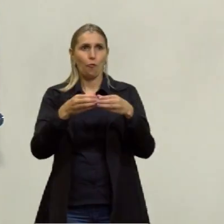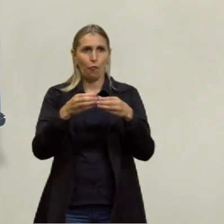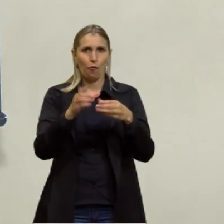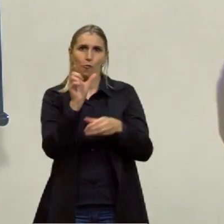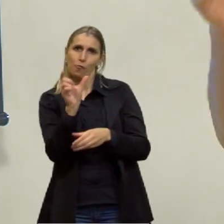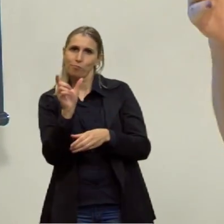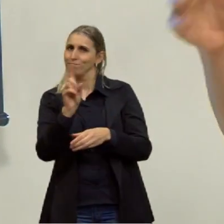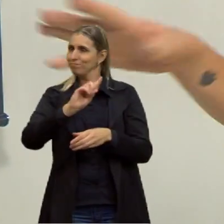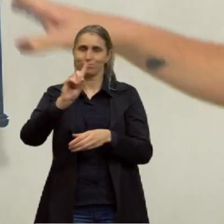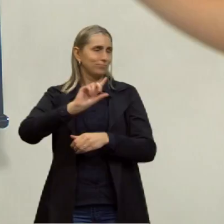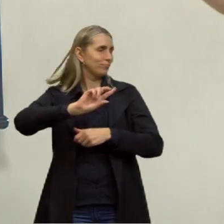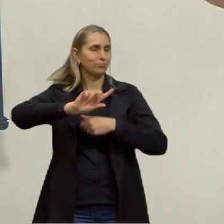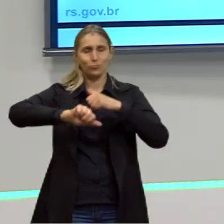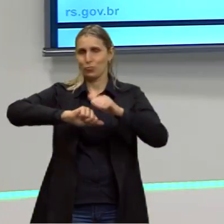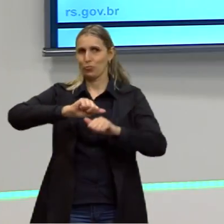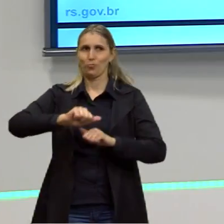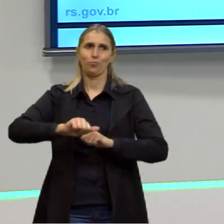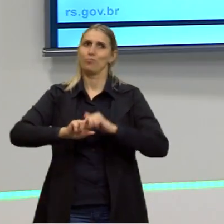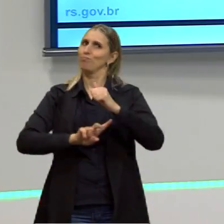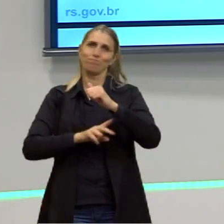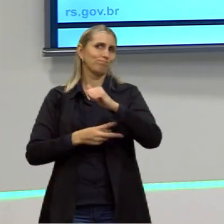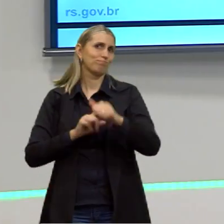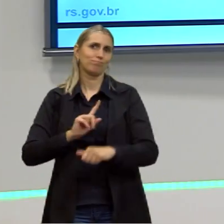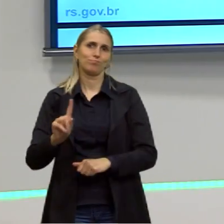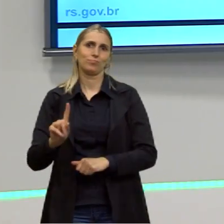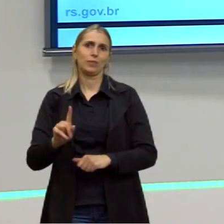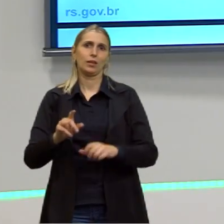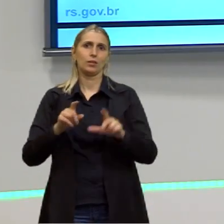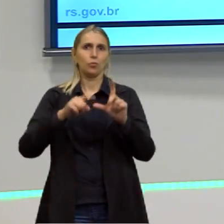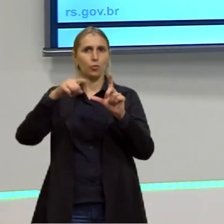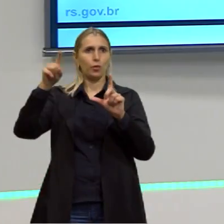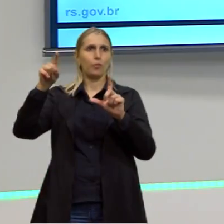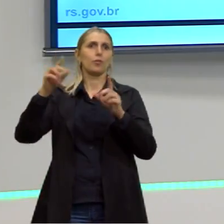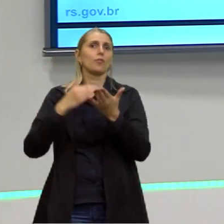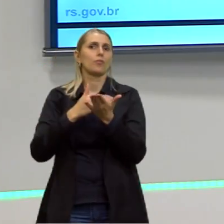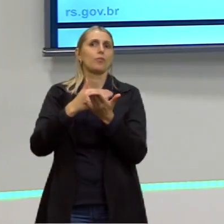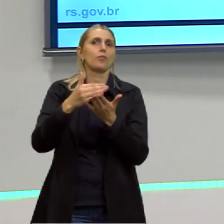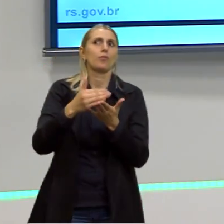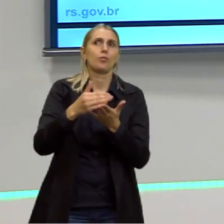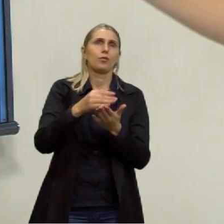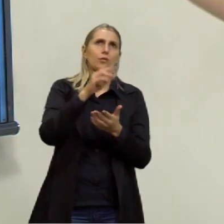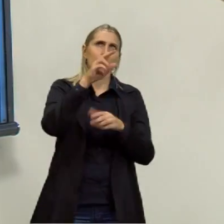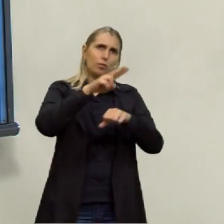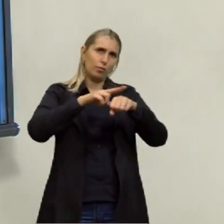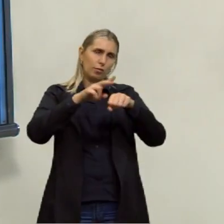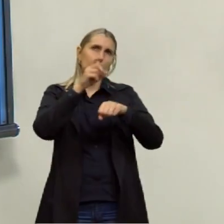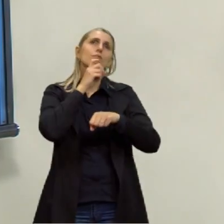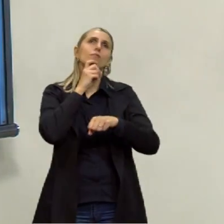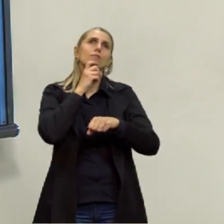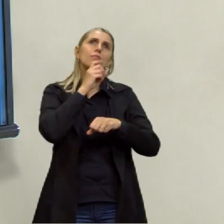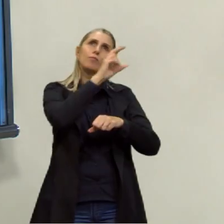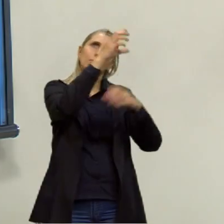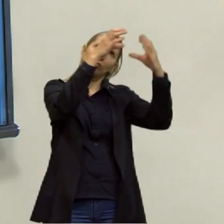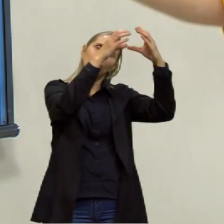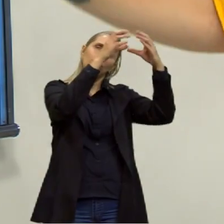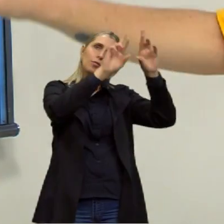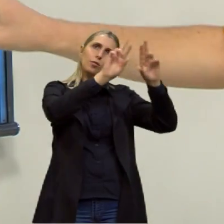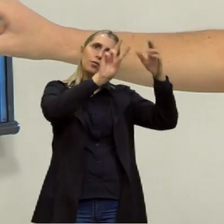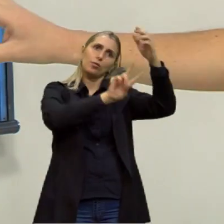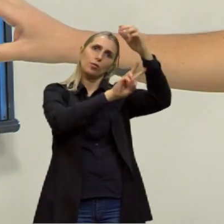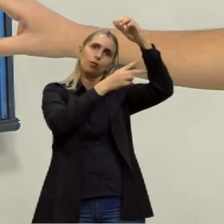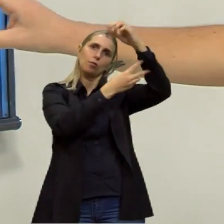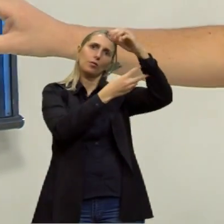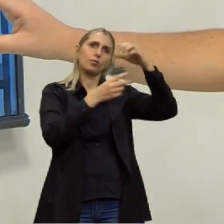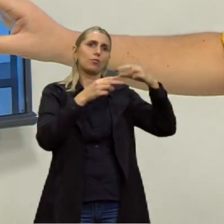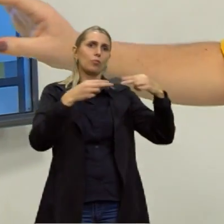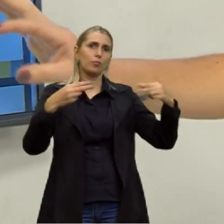palavras que são invariáveis que até naquele infográfico lá do início eu tava assim em verdes que eram variáveis e com